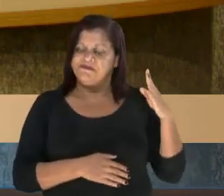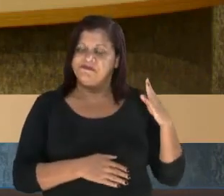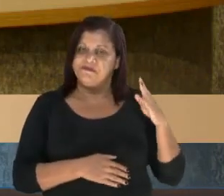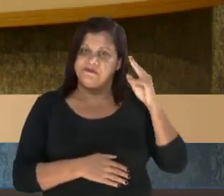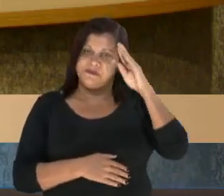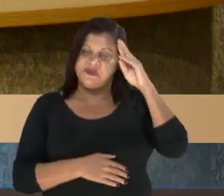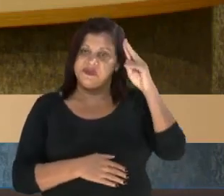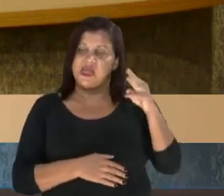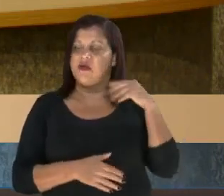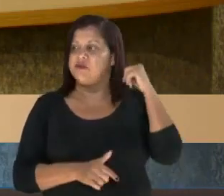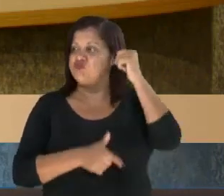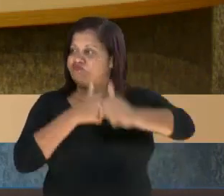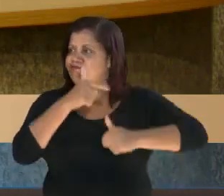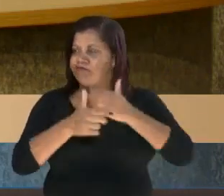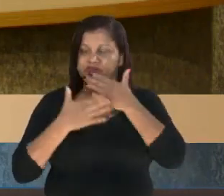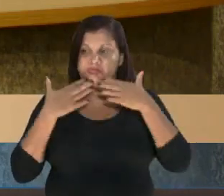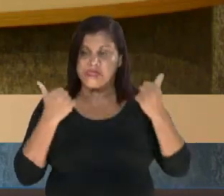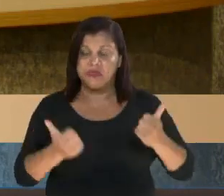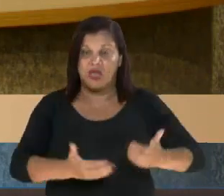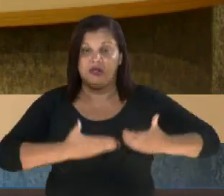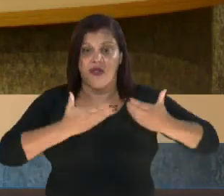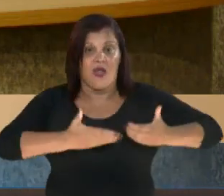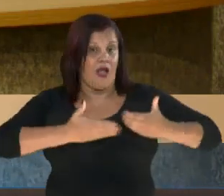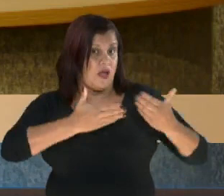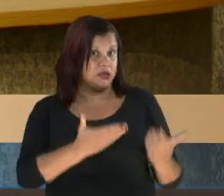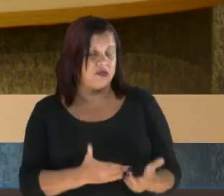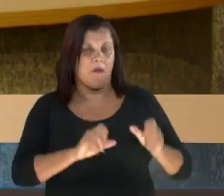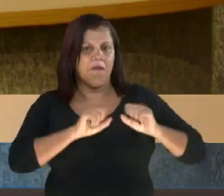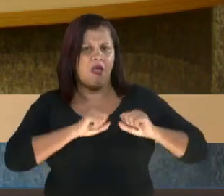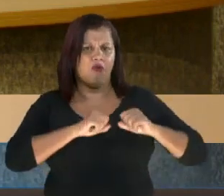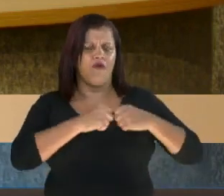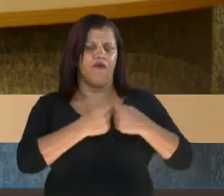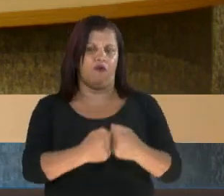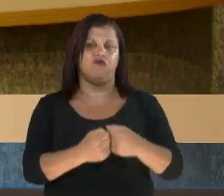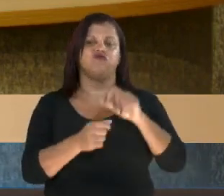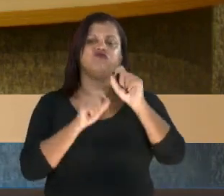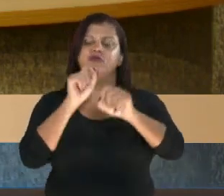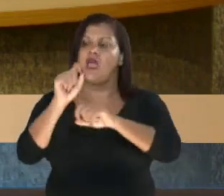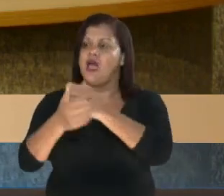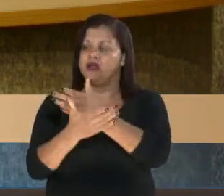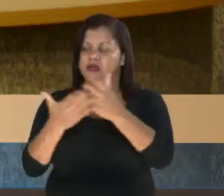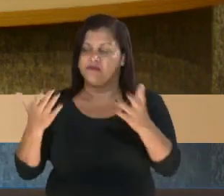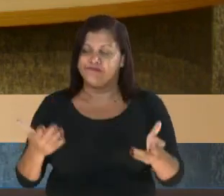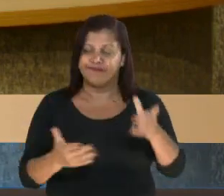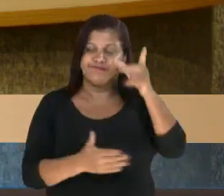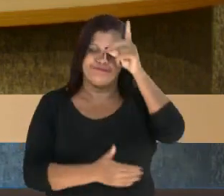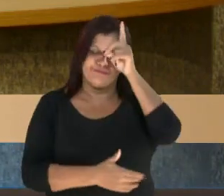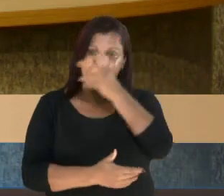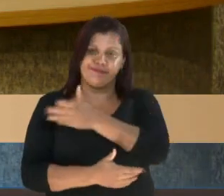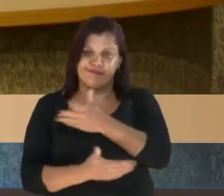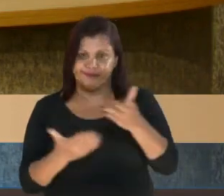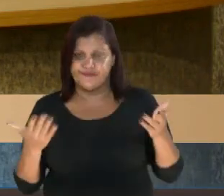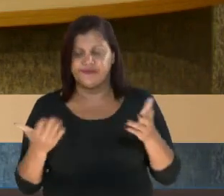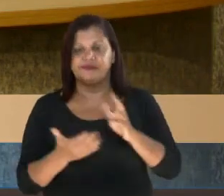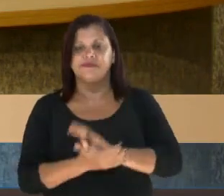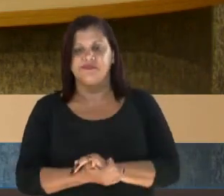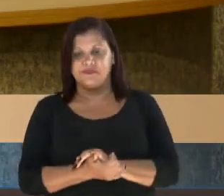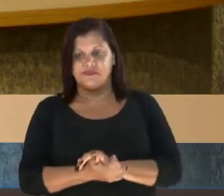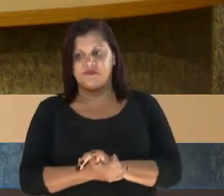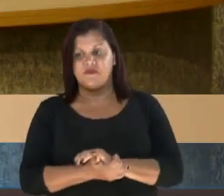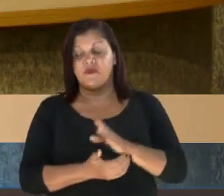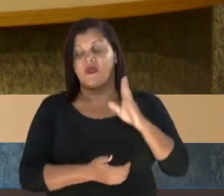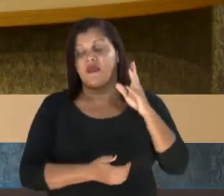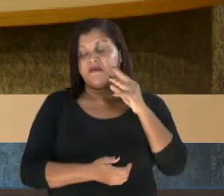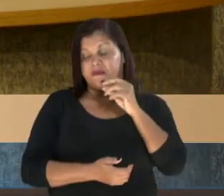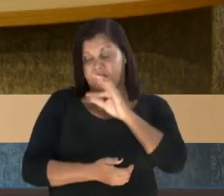excelente trabalho pela dedicação pelo esforço de cada um guerreiro e guerreira da Polícia